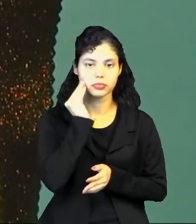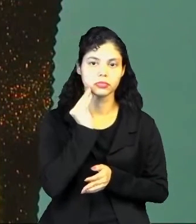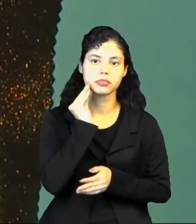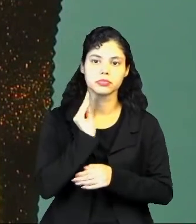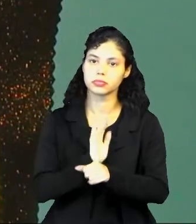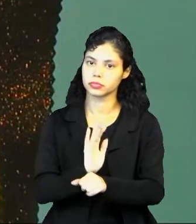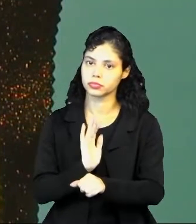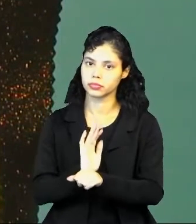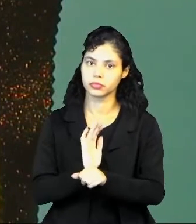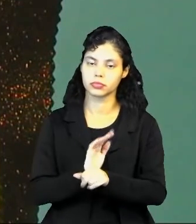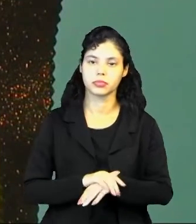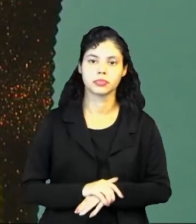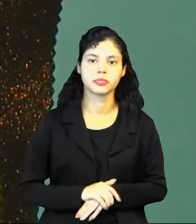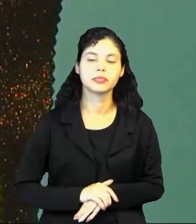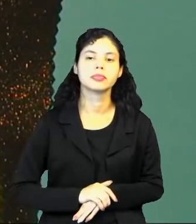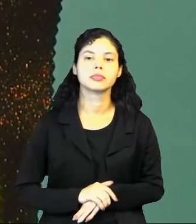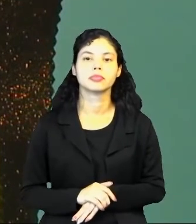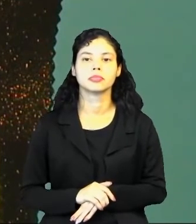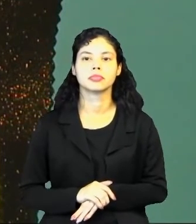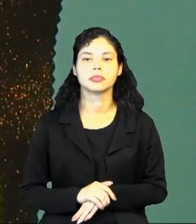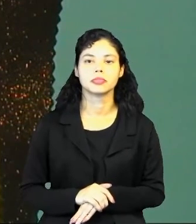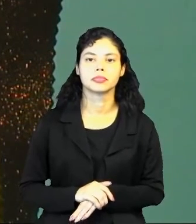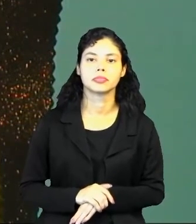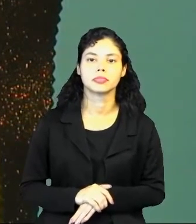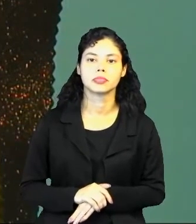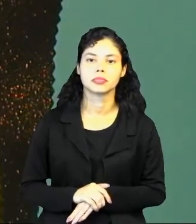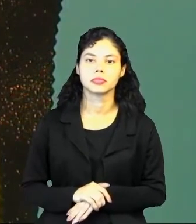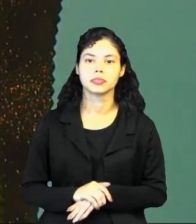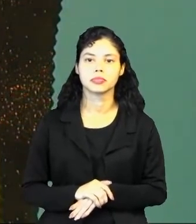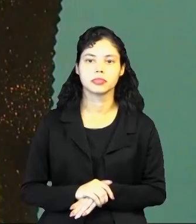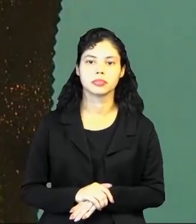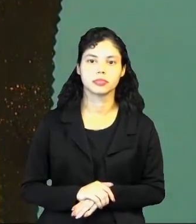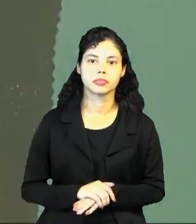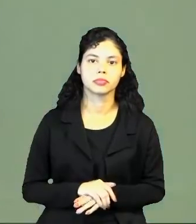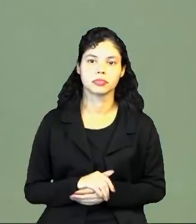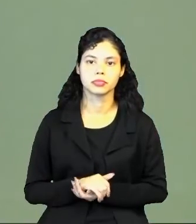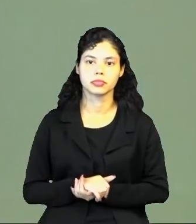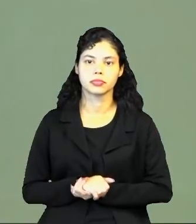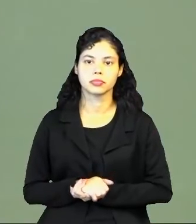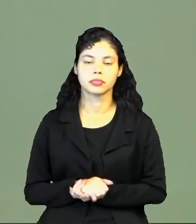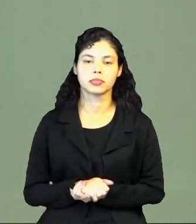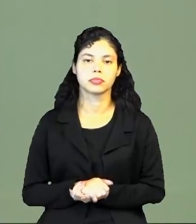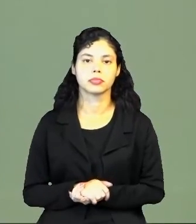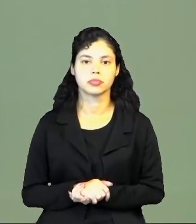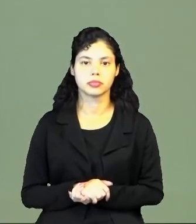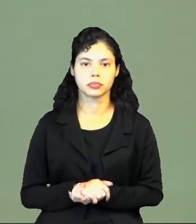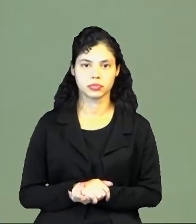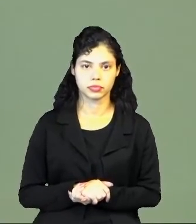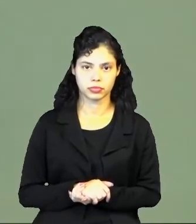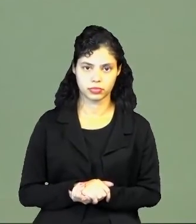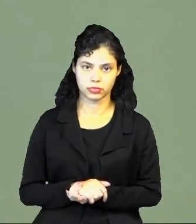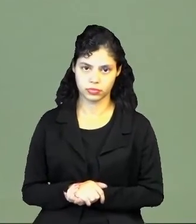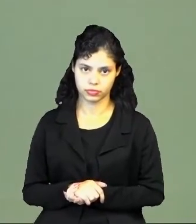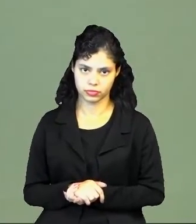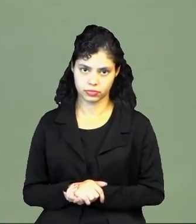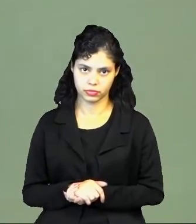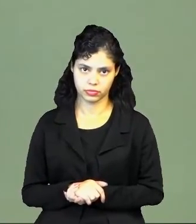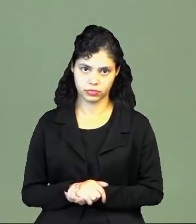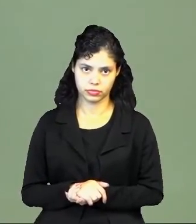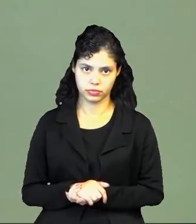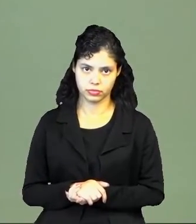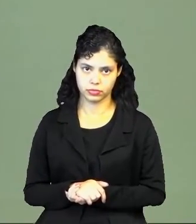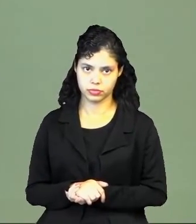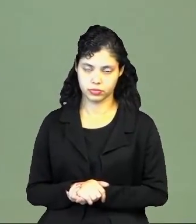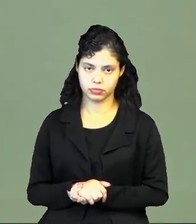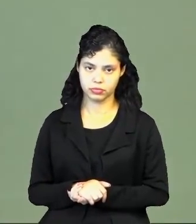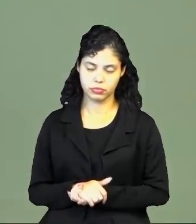até ajudar o príncipe, não é mesmo? Ok? Vamos para a próxima questão. Questão 5.